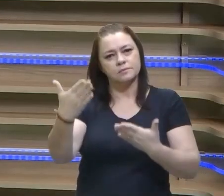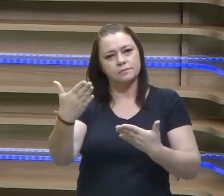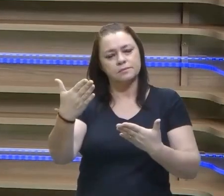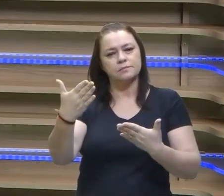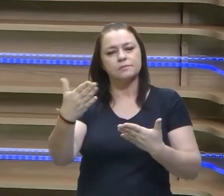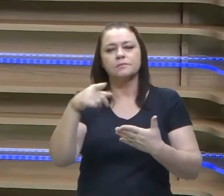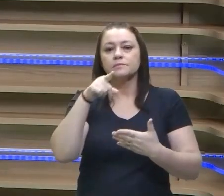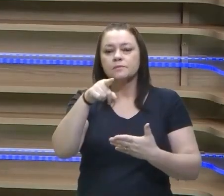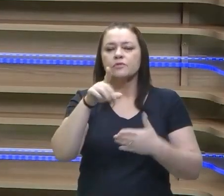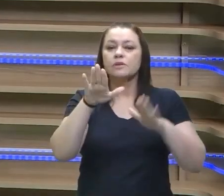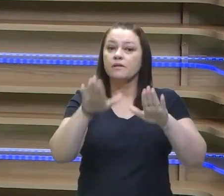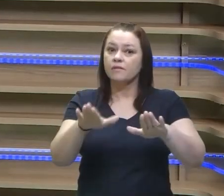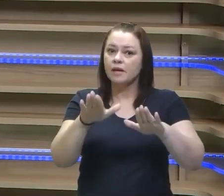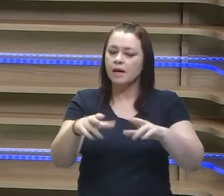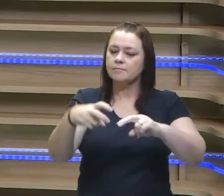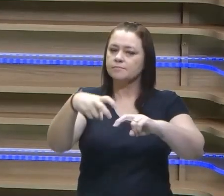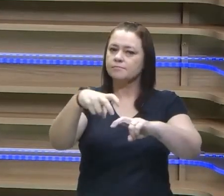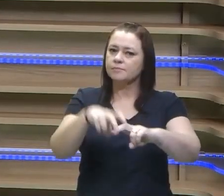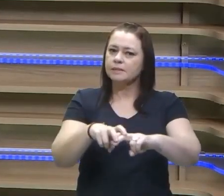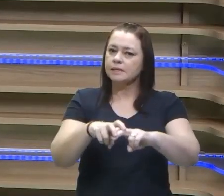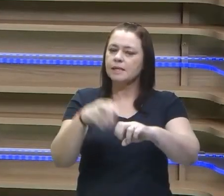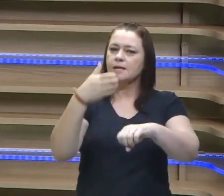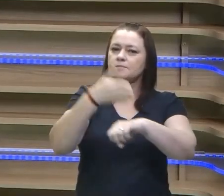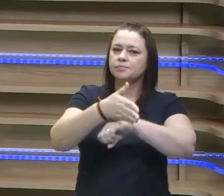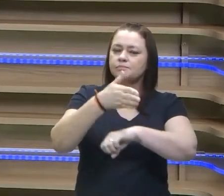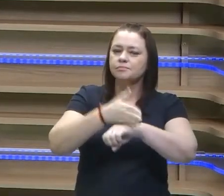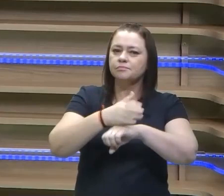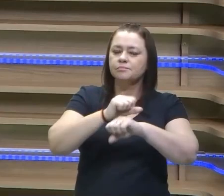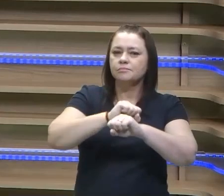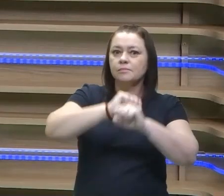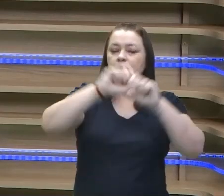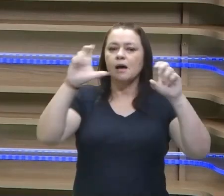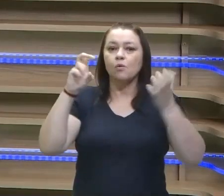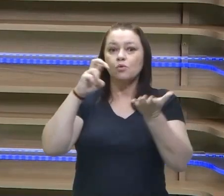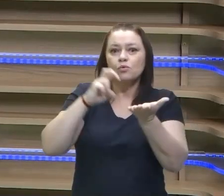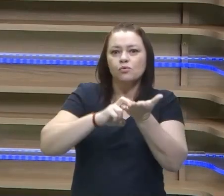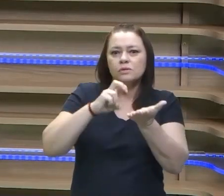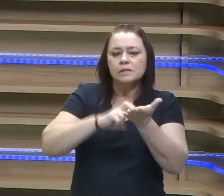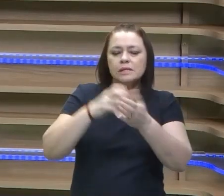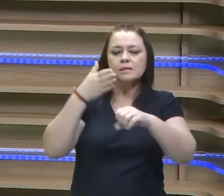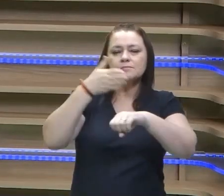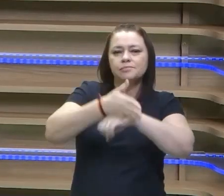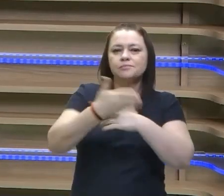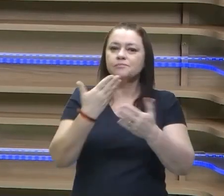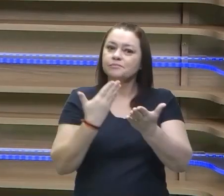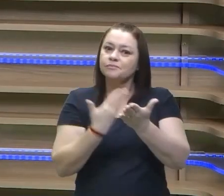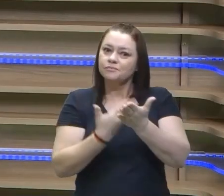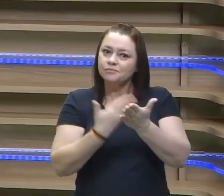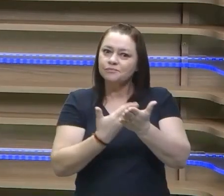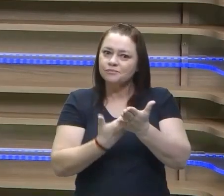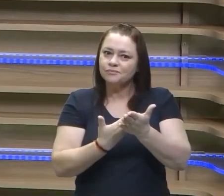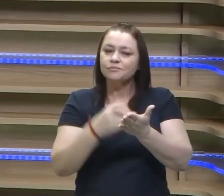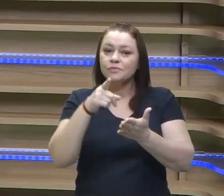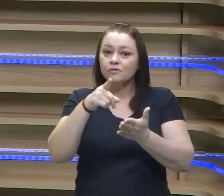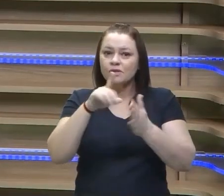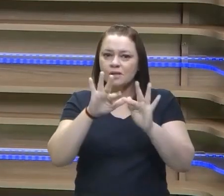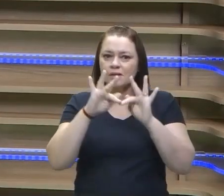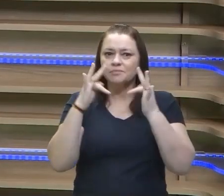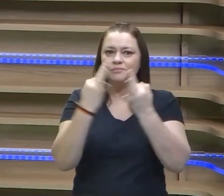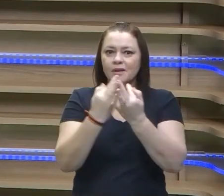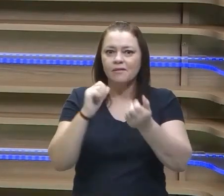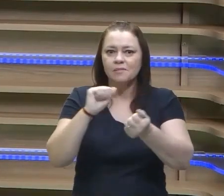tá? Por você estar aí participando. Acordou cedo, participou, tá? Você, sua família